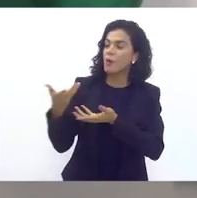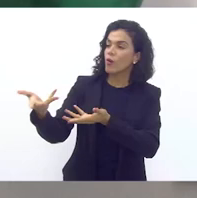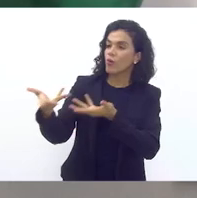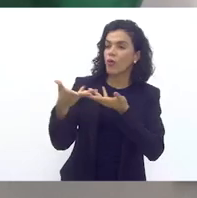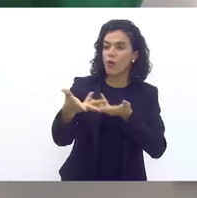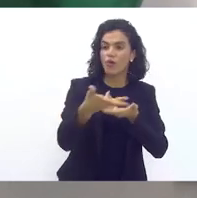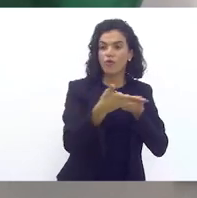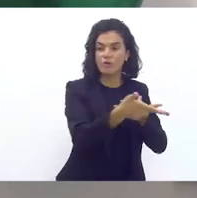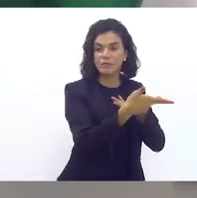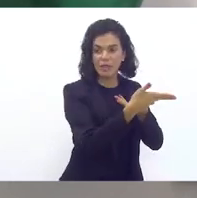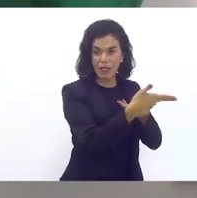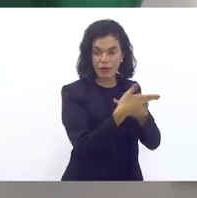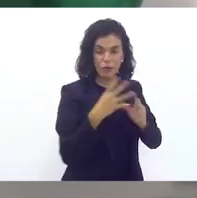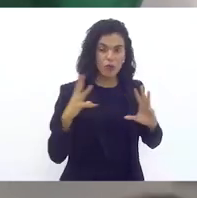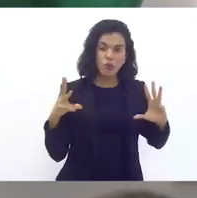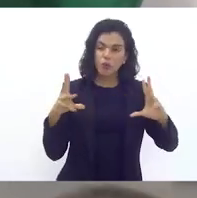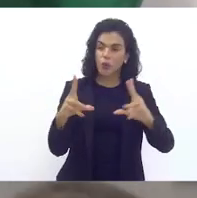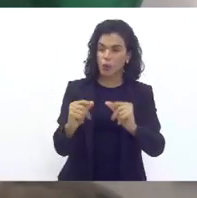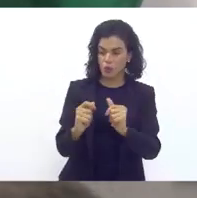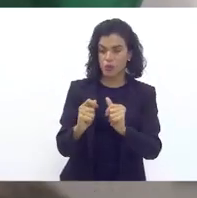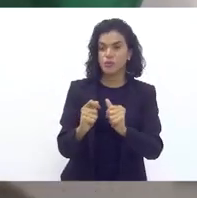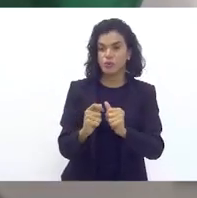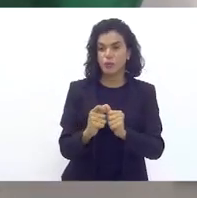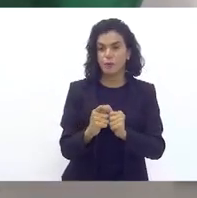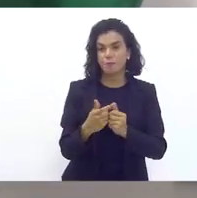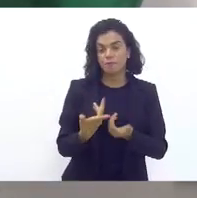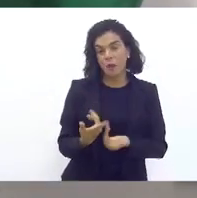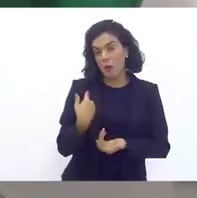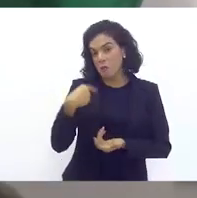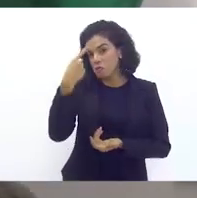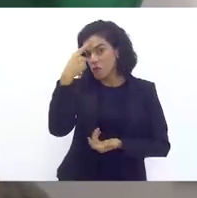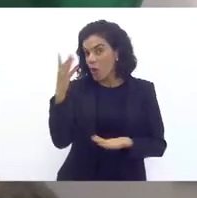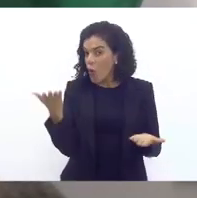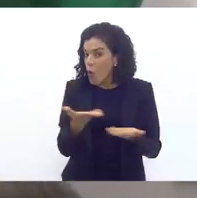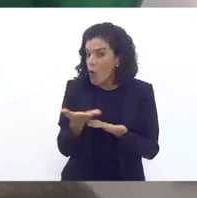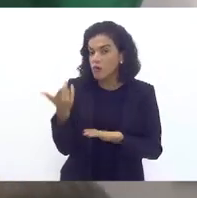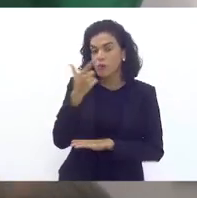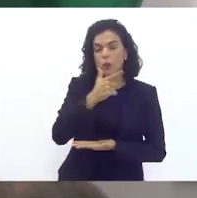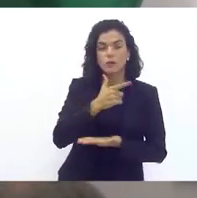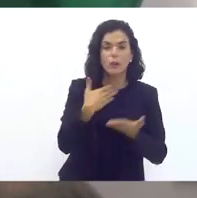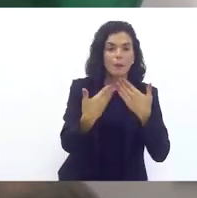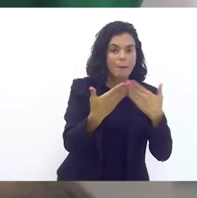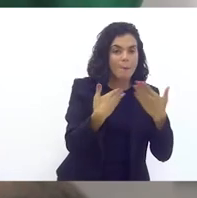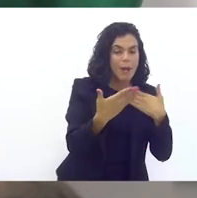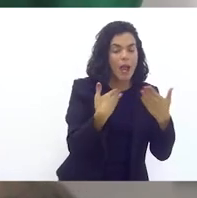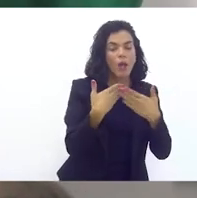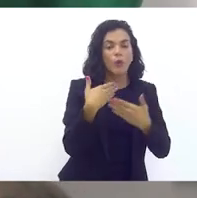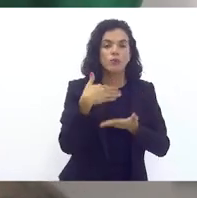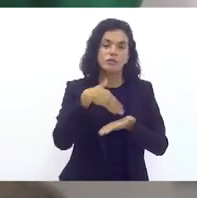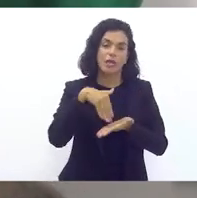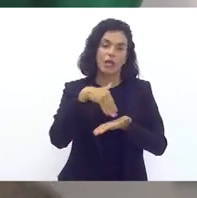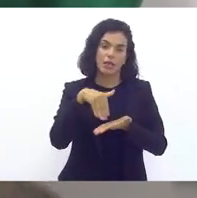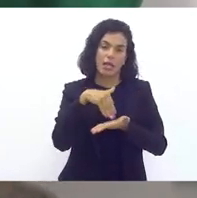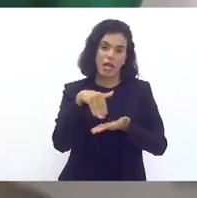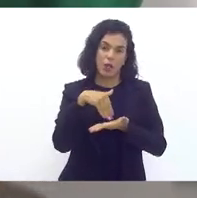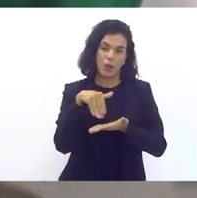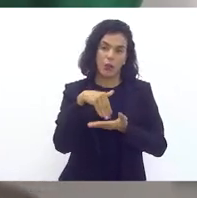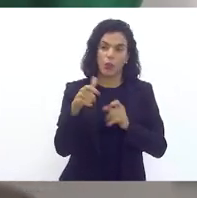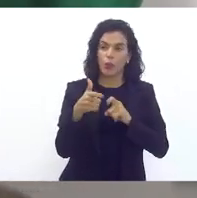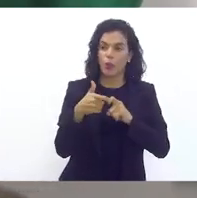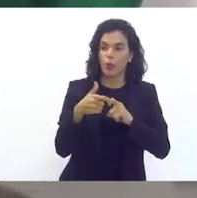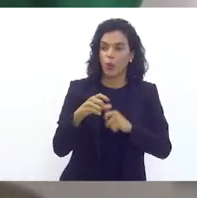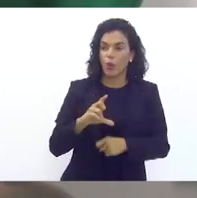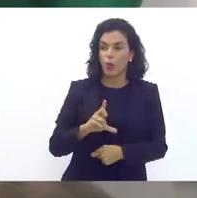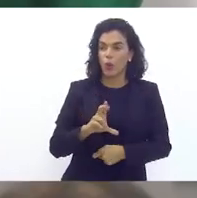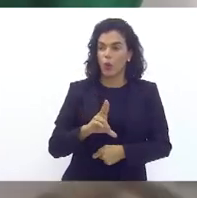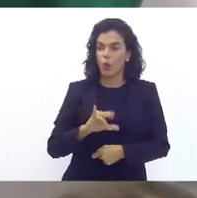mesa de negociações. Vou sair daqui, não sei se consigo ainda hoje falar com o secretário Dr. Luizinho, mas saio daqui